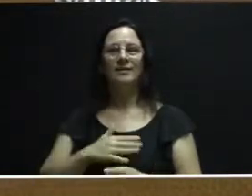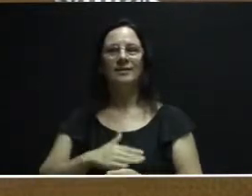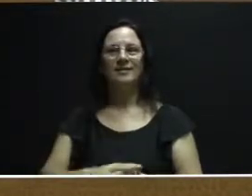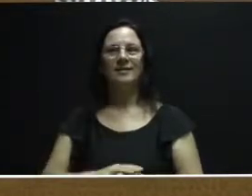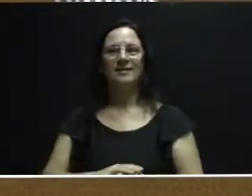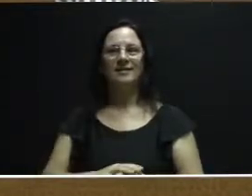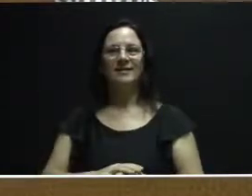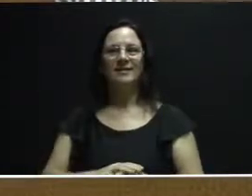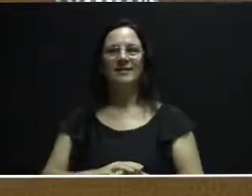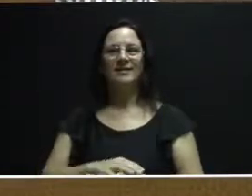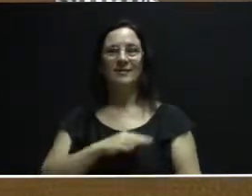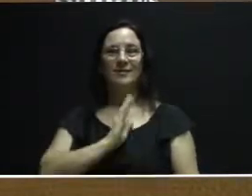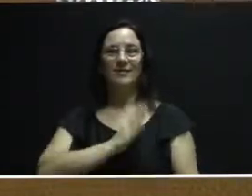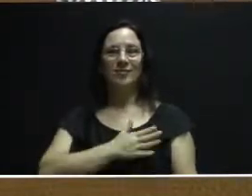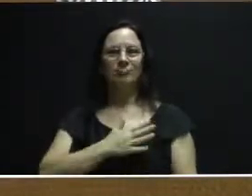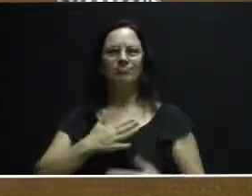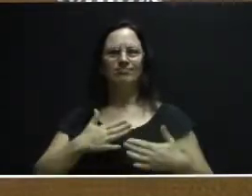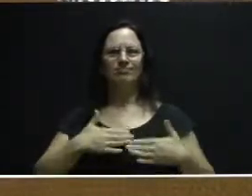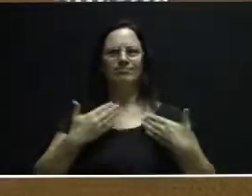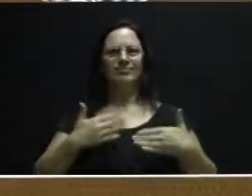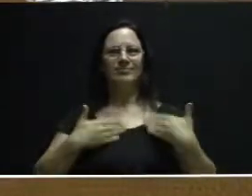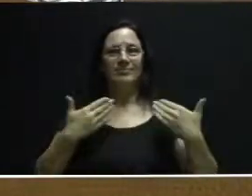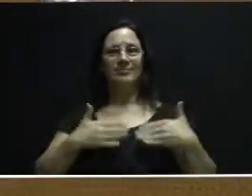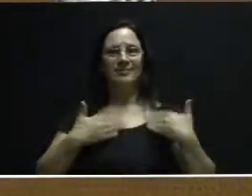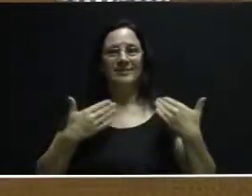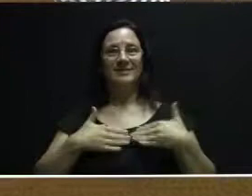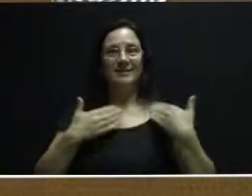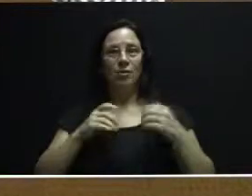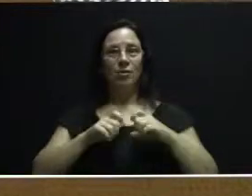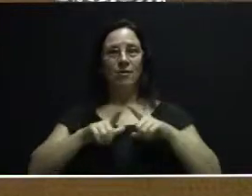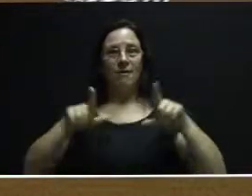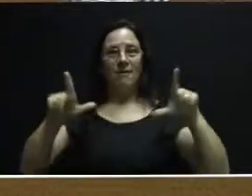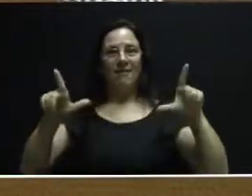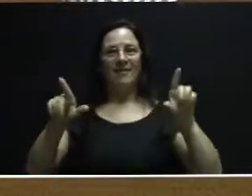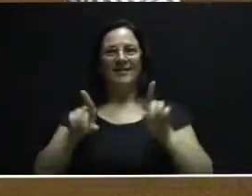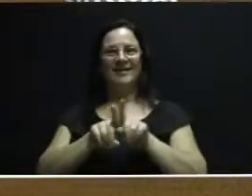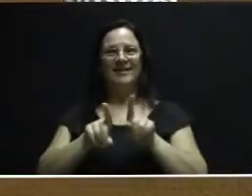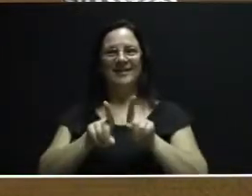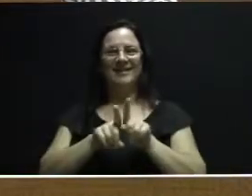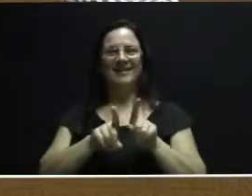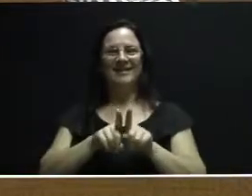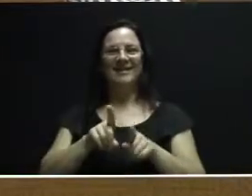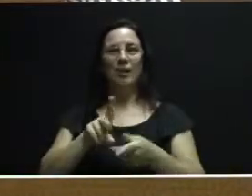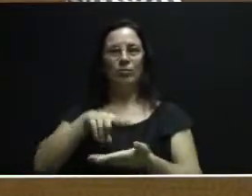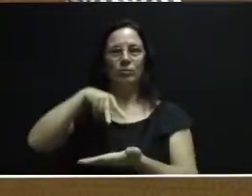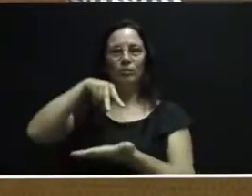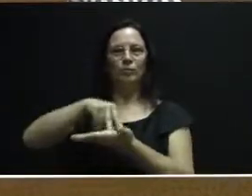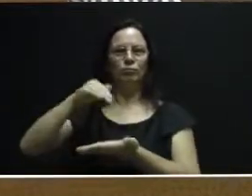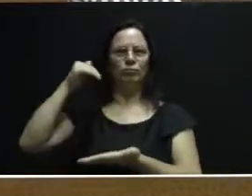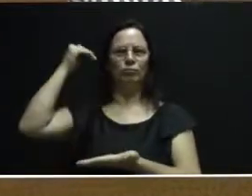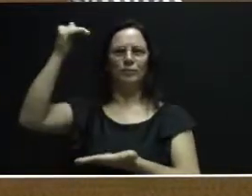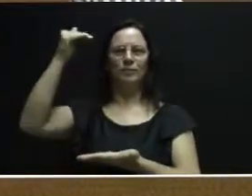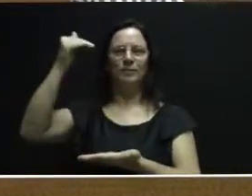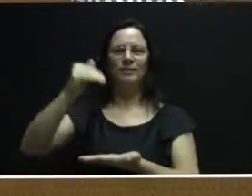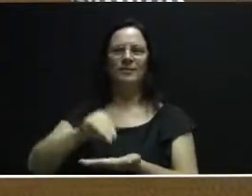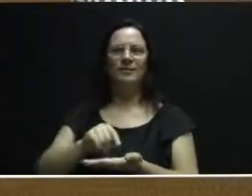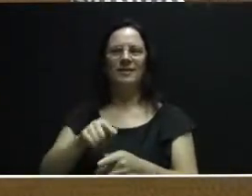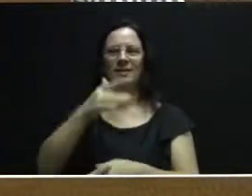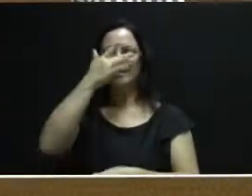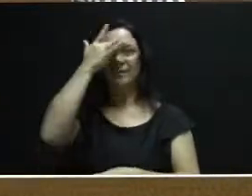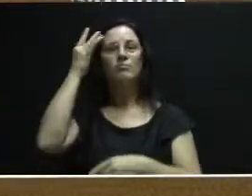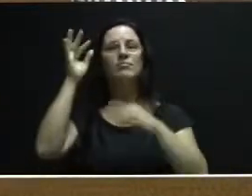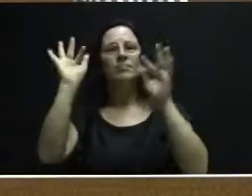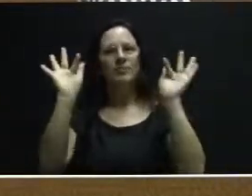no nosso ego, deixa a gente bem gigante, sabe? A gente parece que está num pedestal mais alto e muito